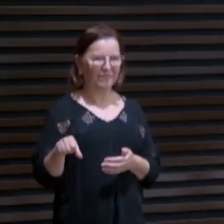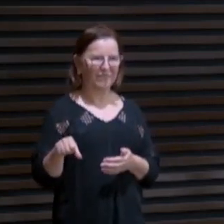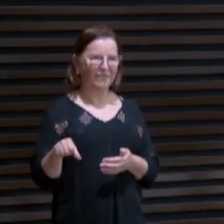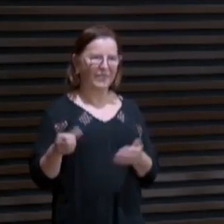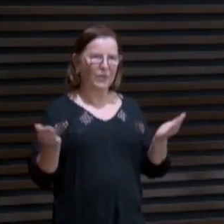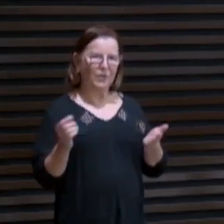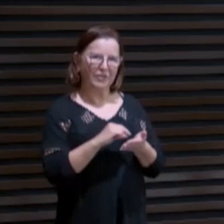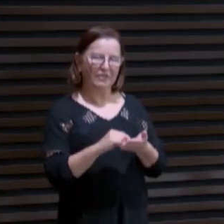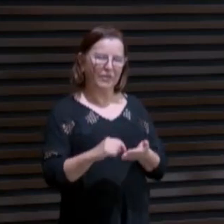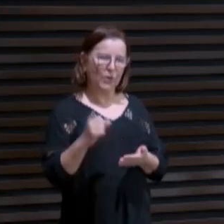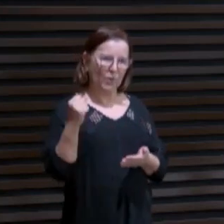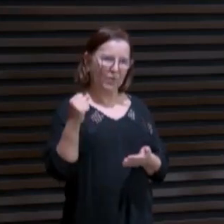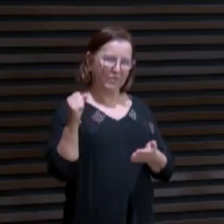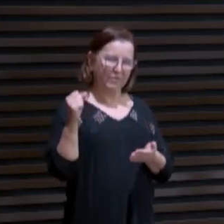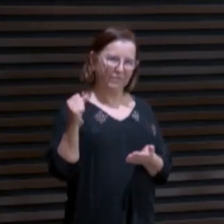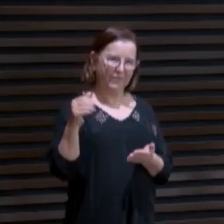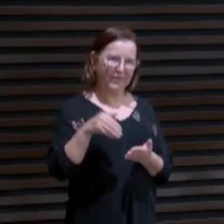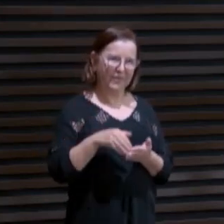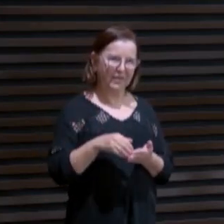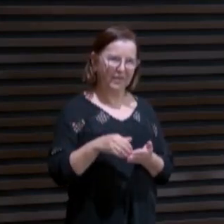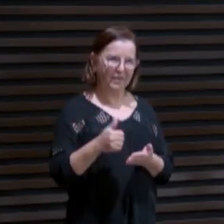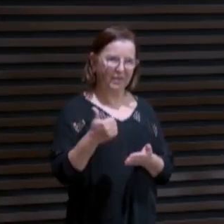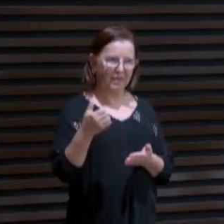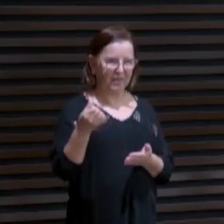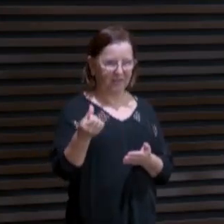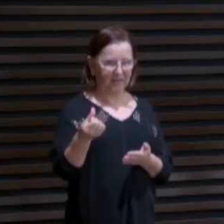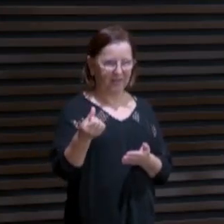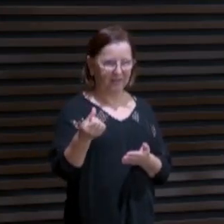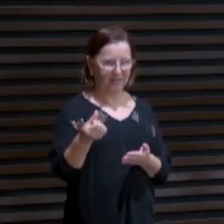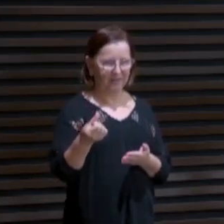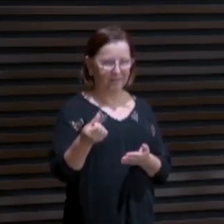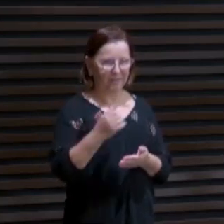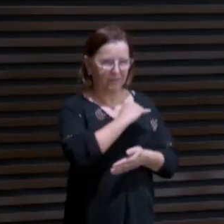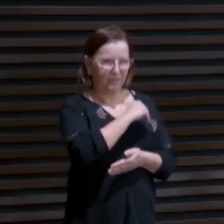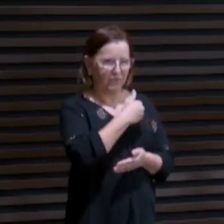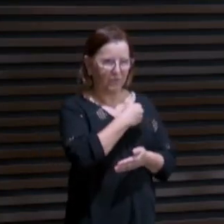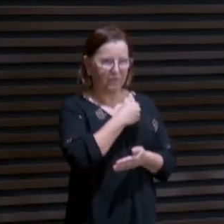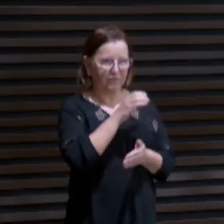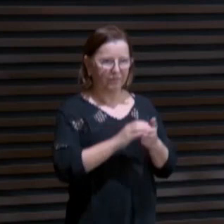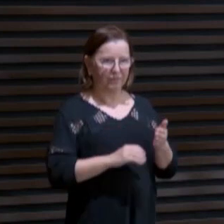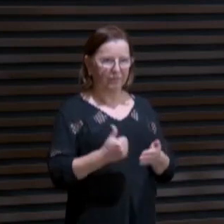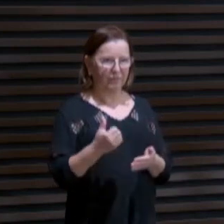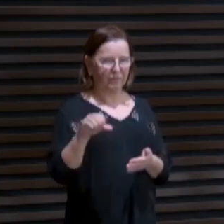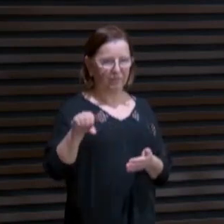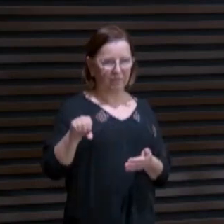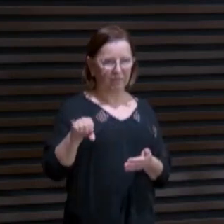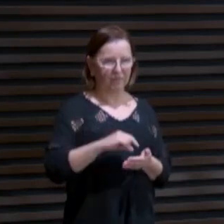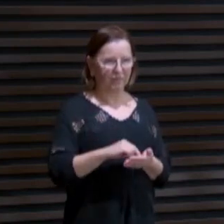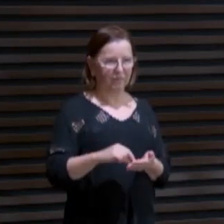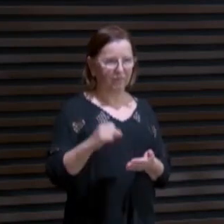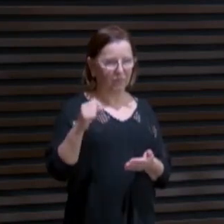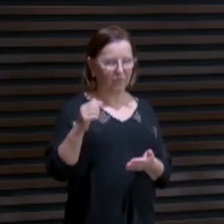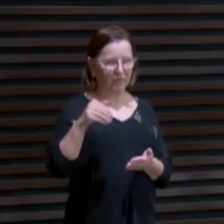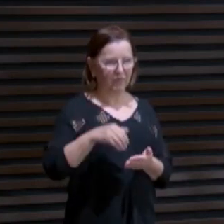versos 8 a 16. João 19,